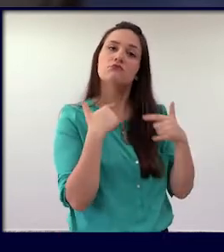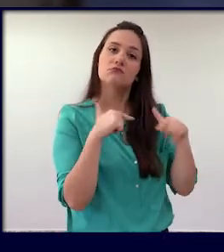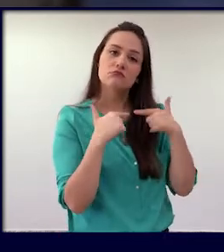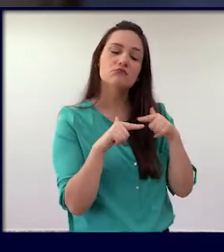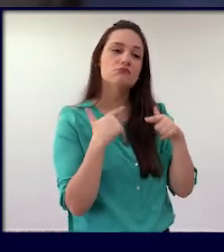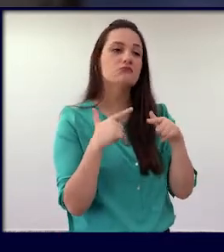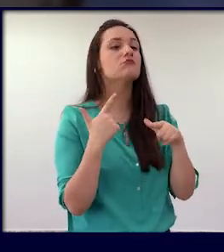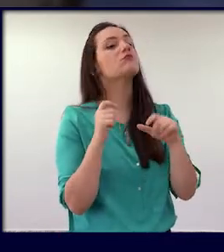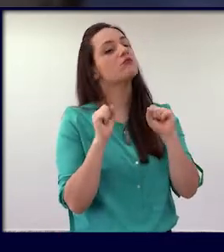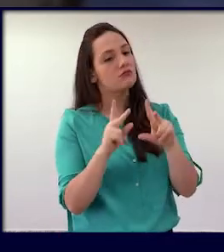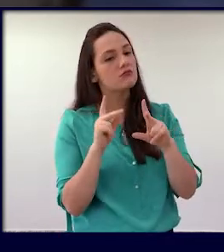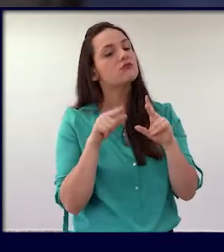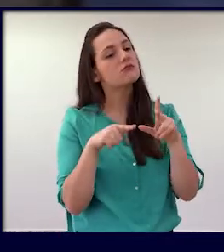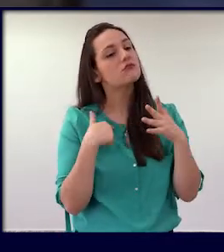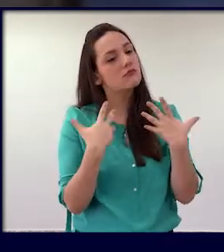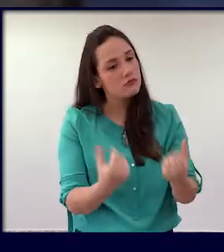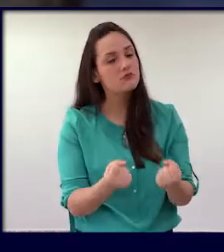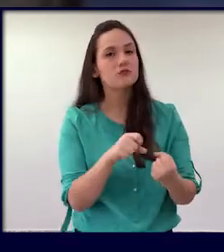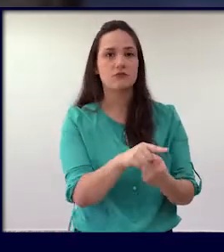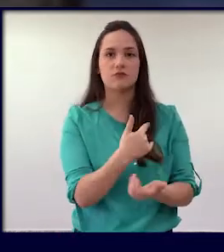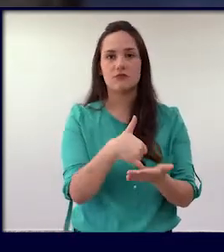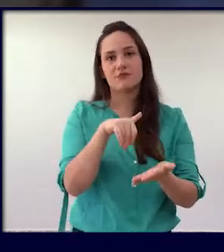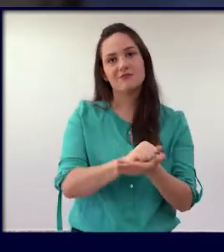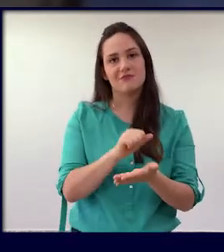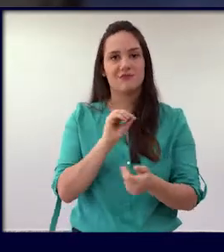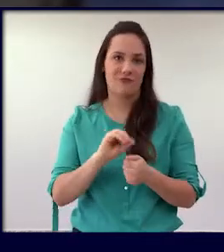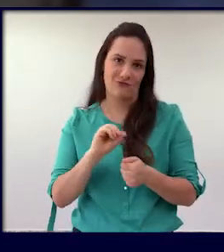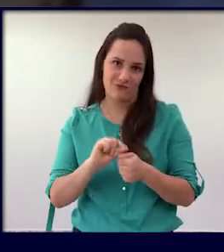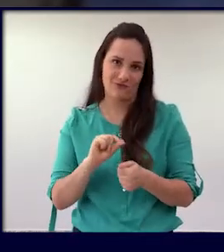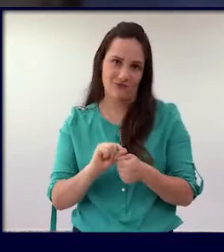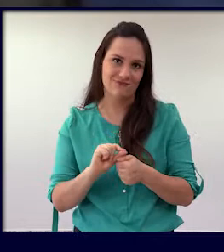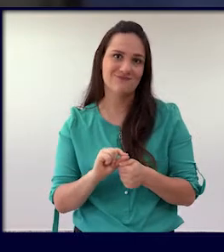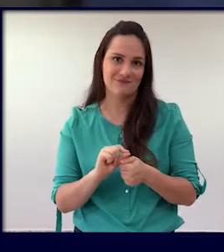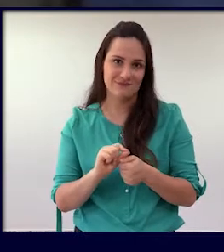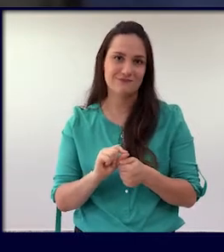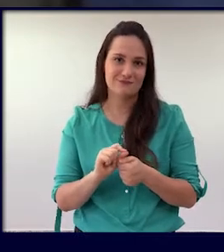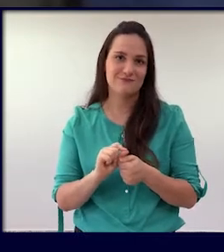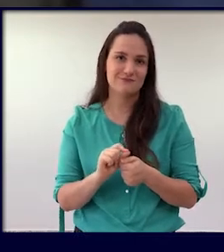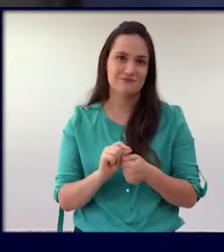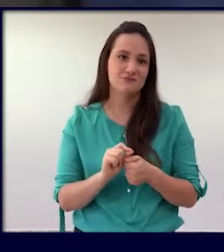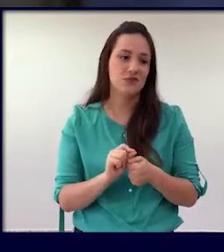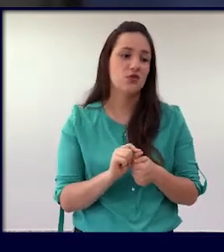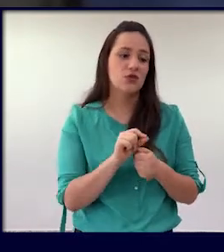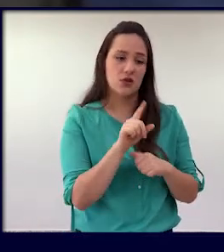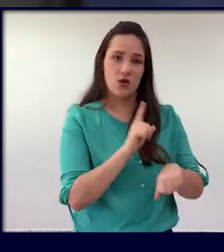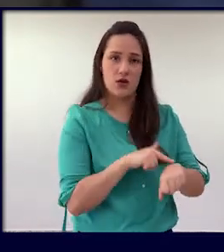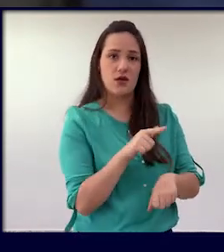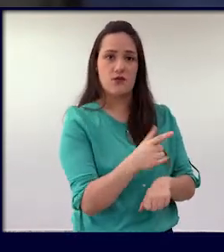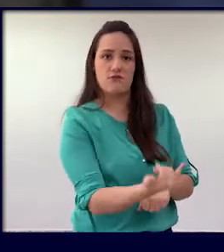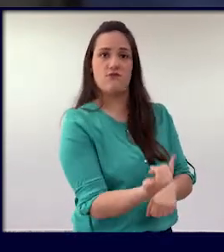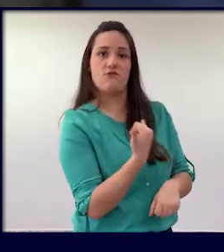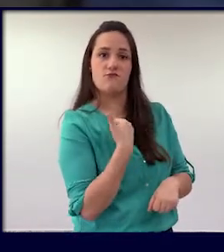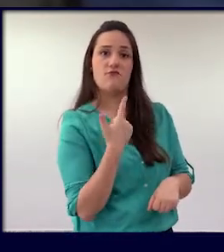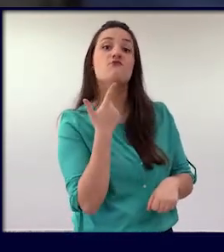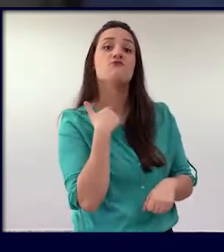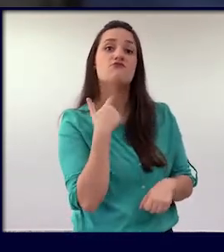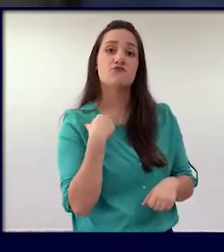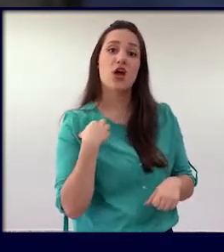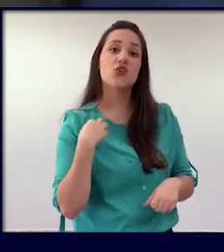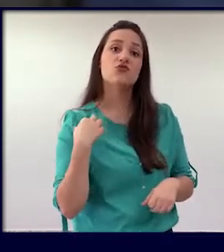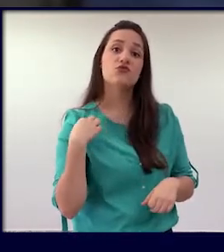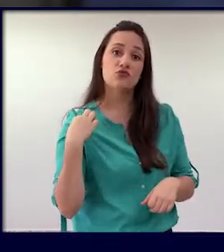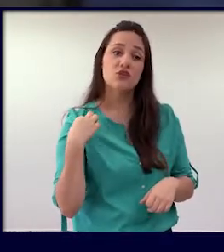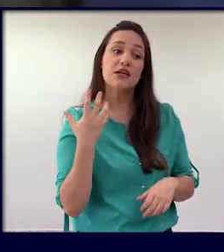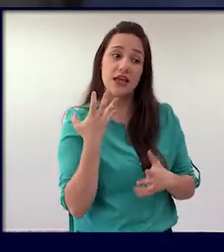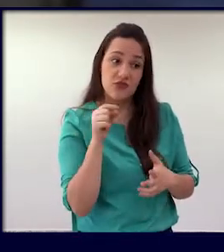olha, eu quero ser mesário, eu quero trabalhar na eleição. E aí, através dessa comunicação de vontade, essas